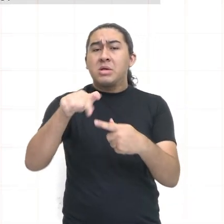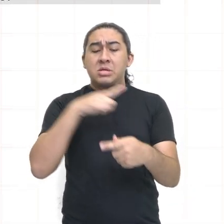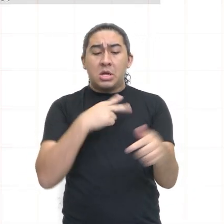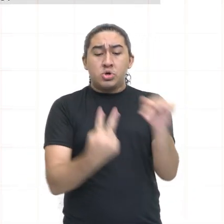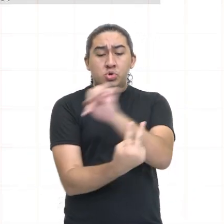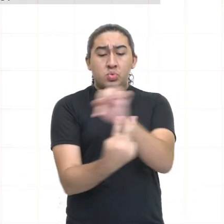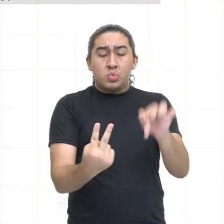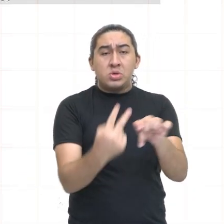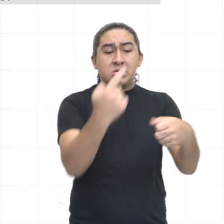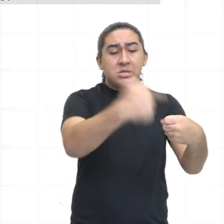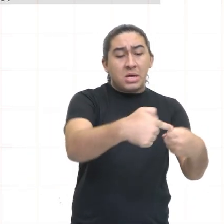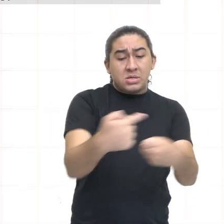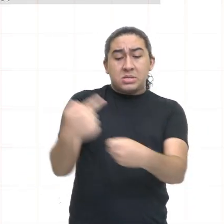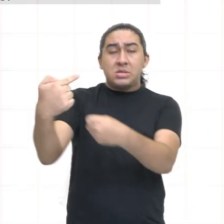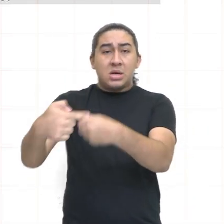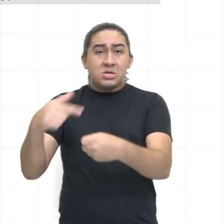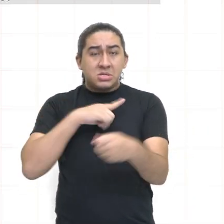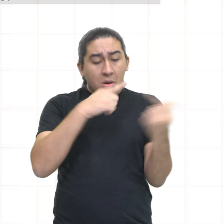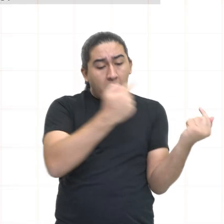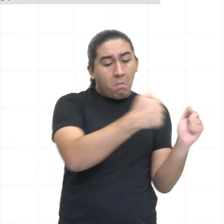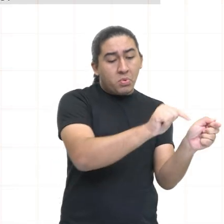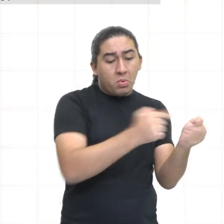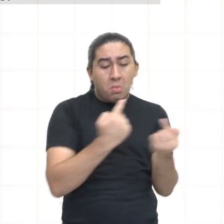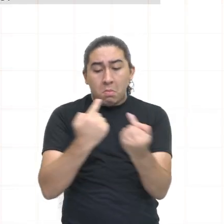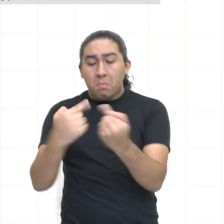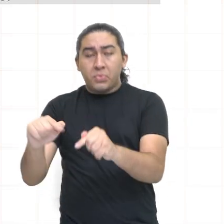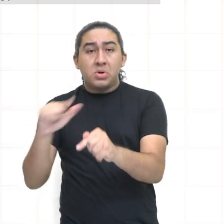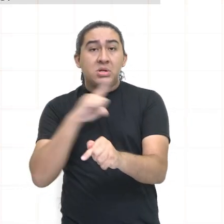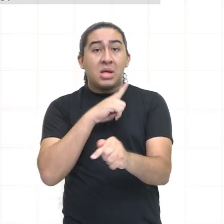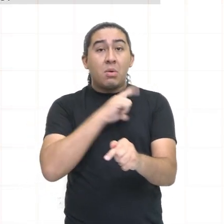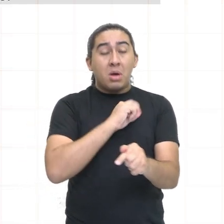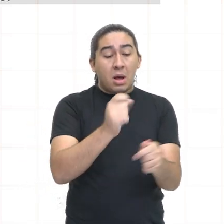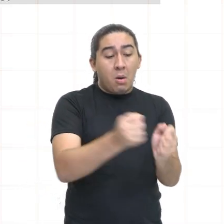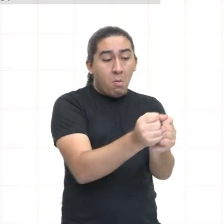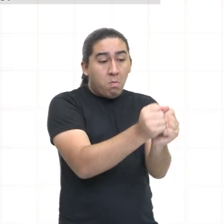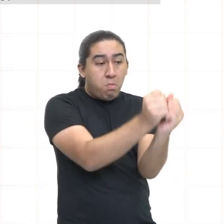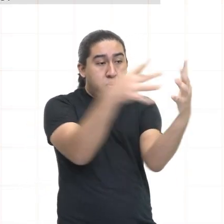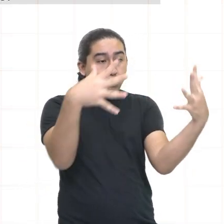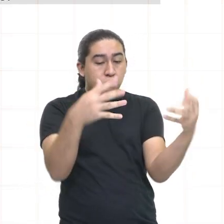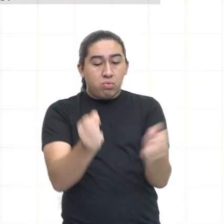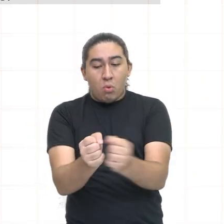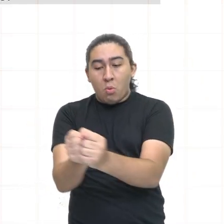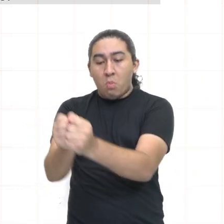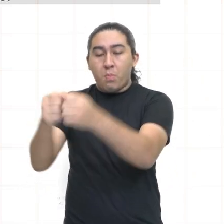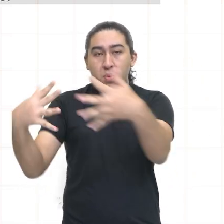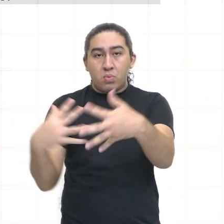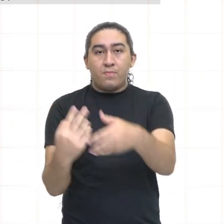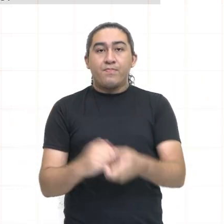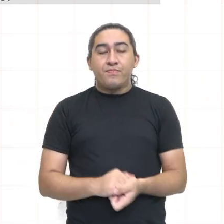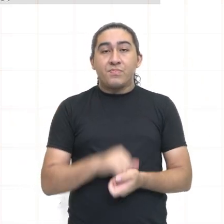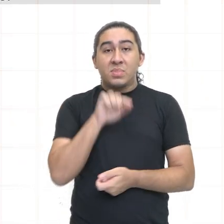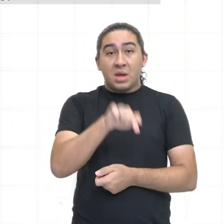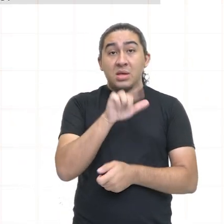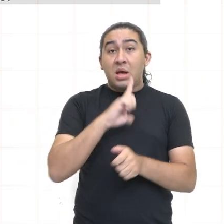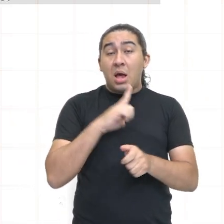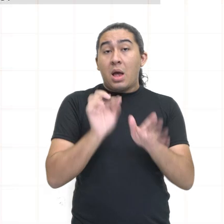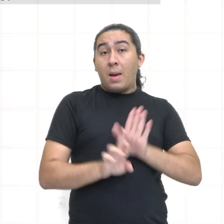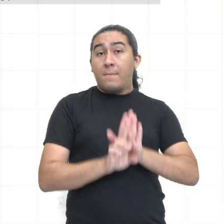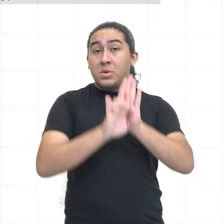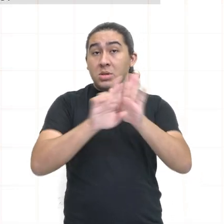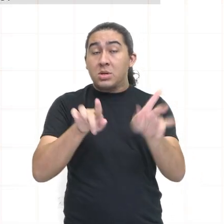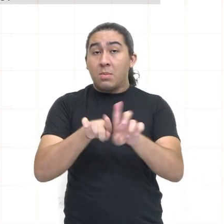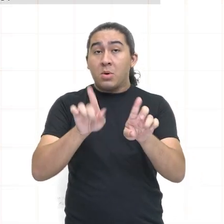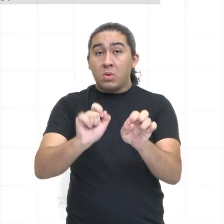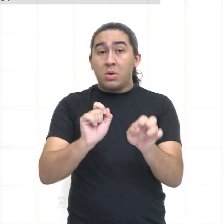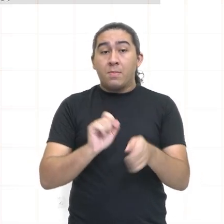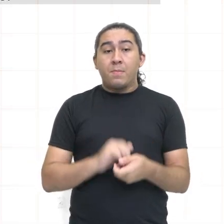duas cidades foram atacadas? Foi detonada ali as bombas atômicas. Hiroshima e Nagasaki representavam ali tanto